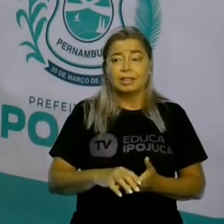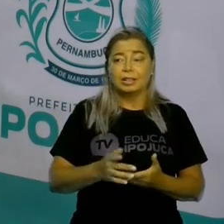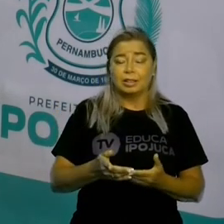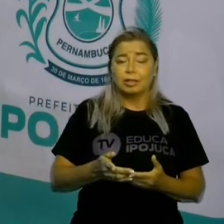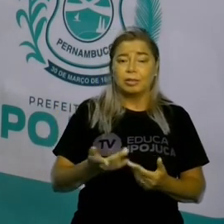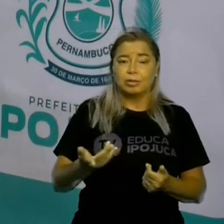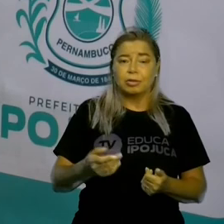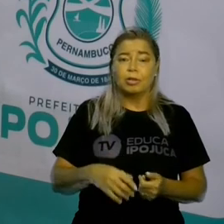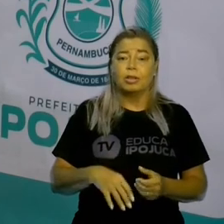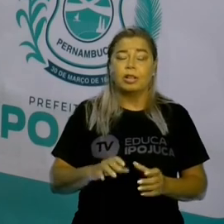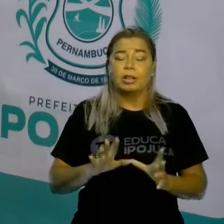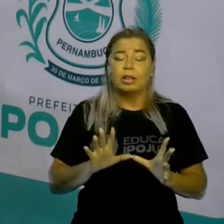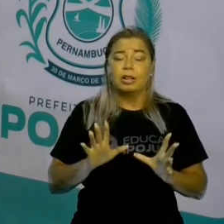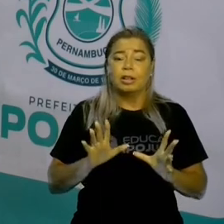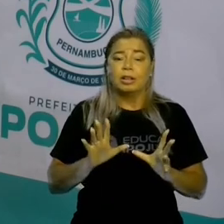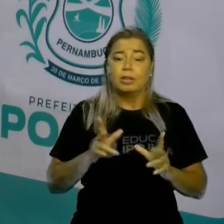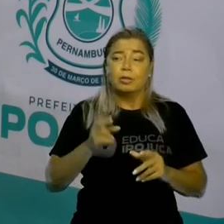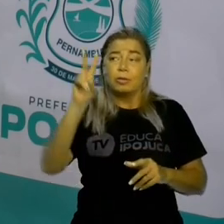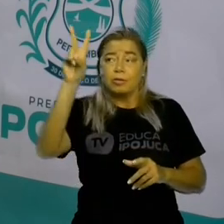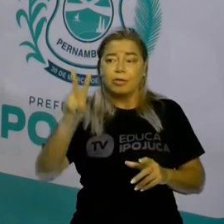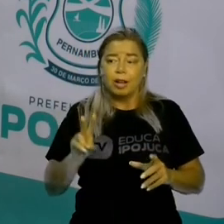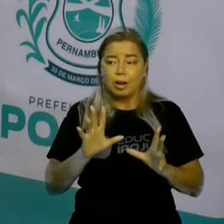entre 28 mil e